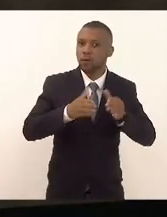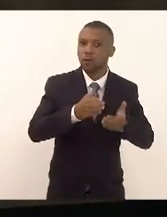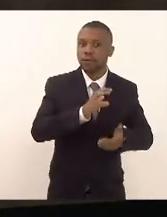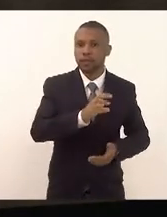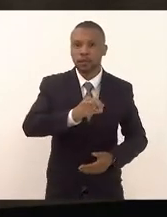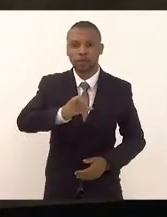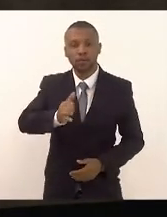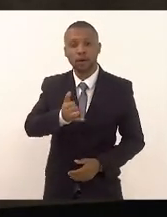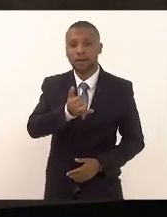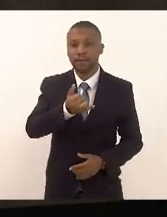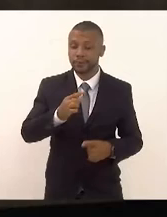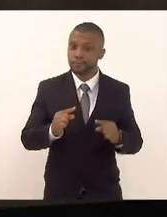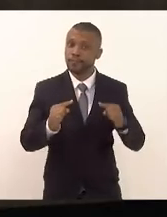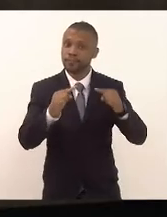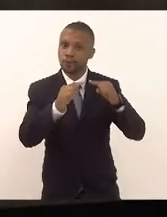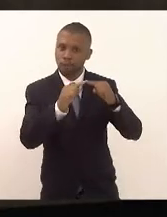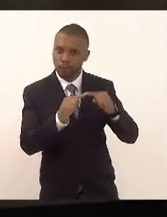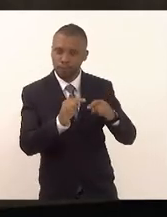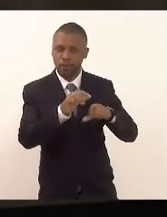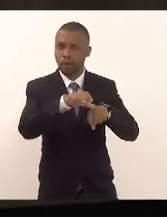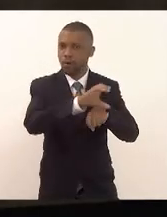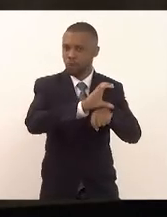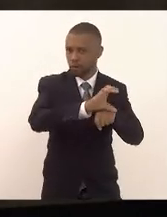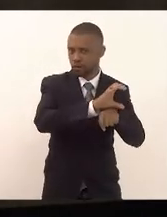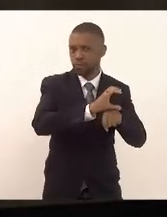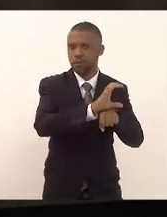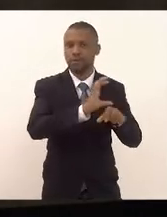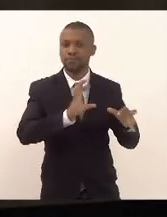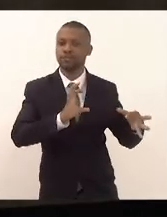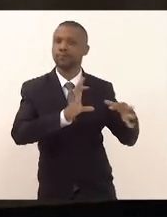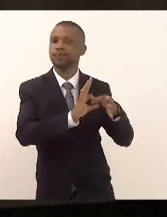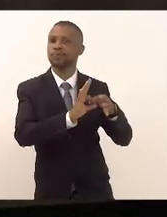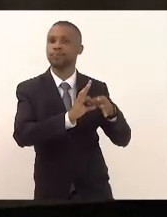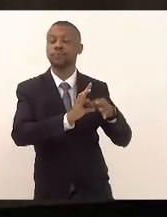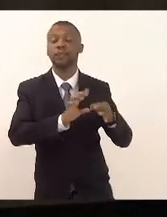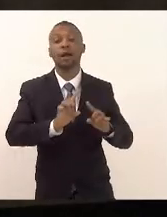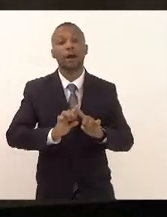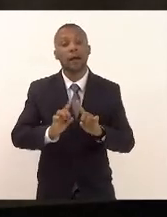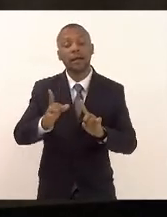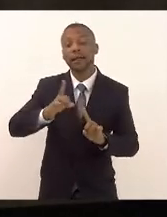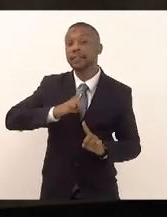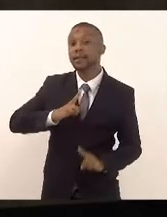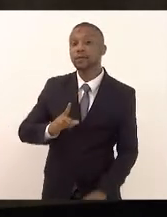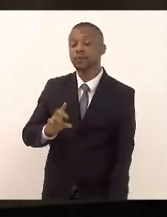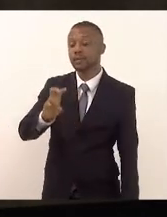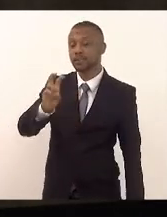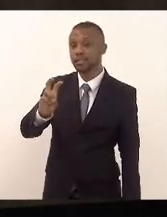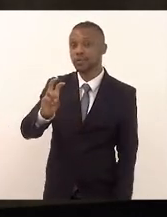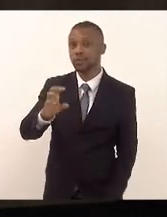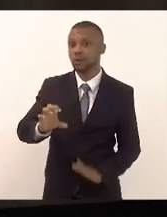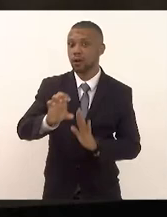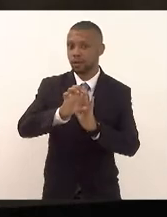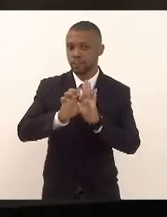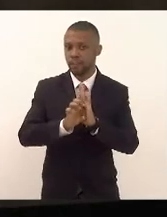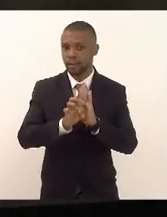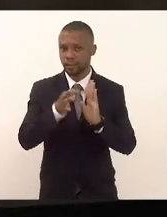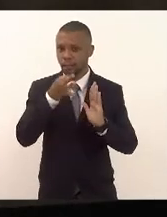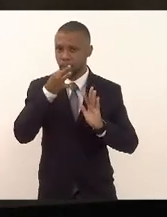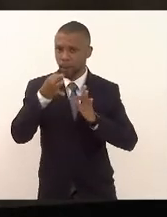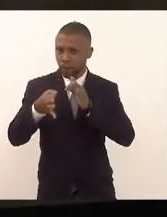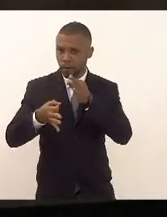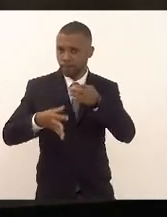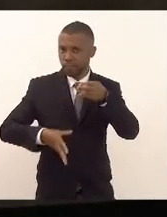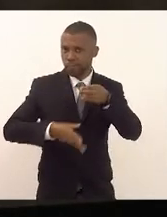pela constitucionalidade, com 5 emendas,